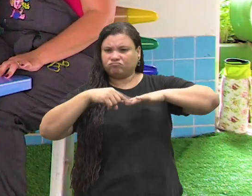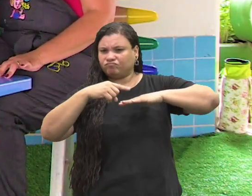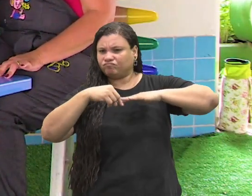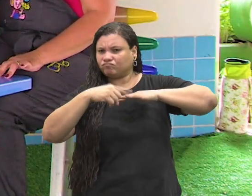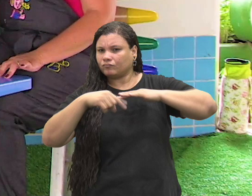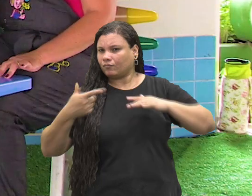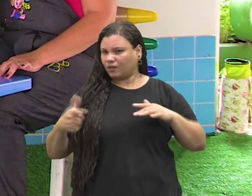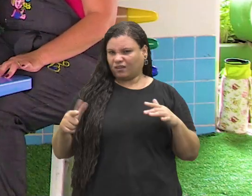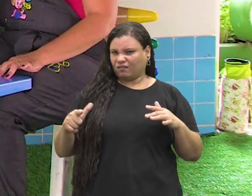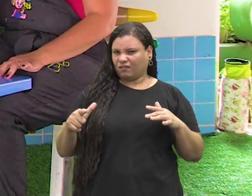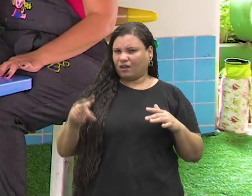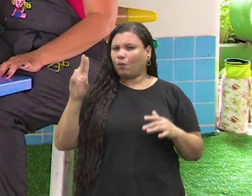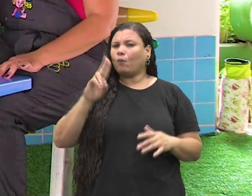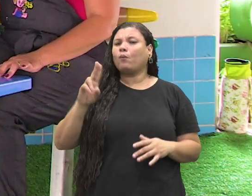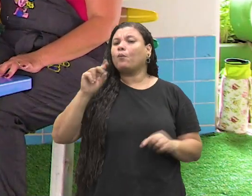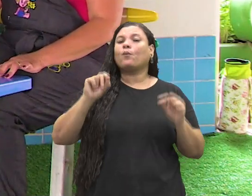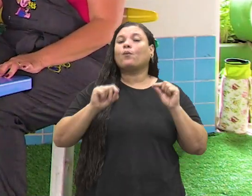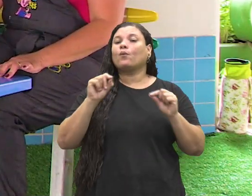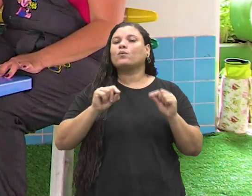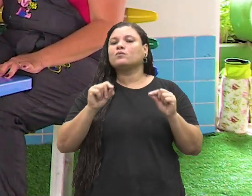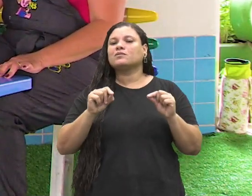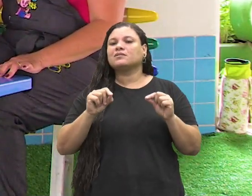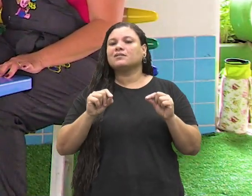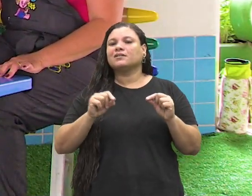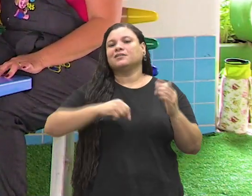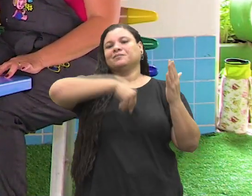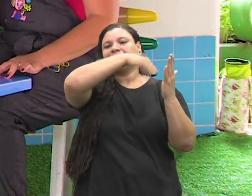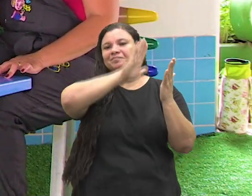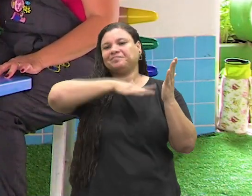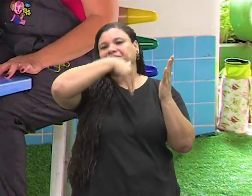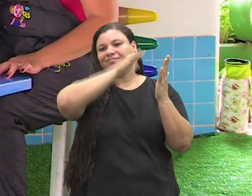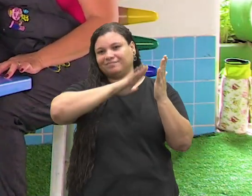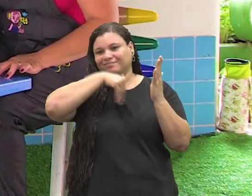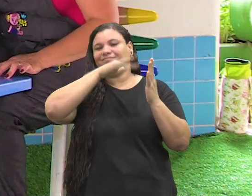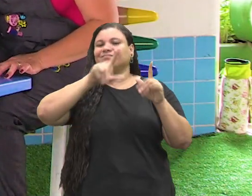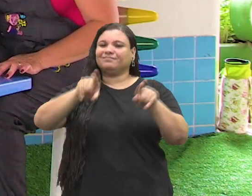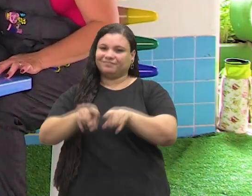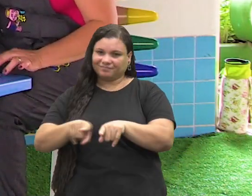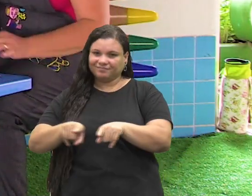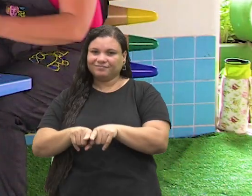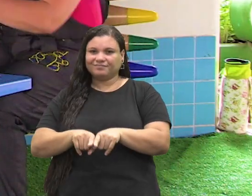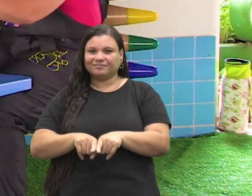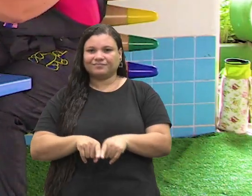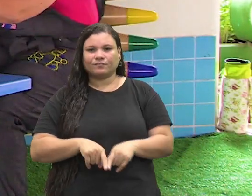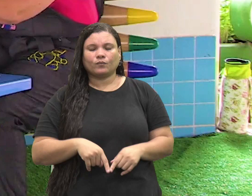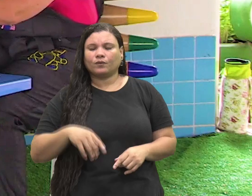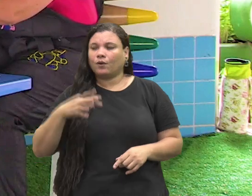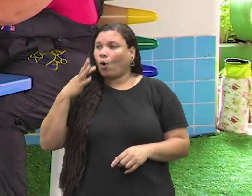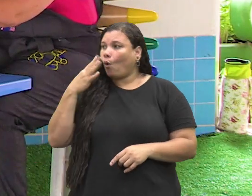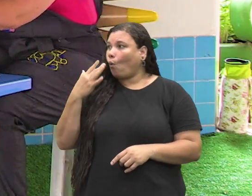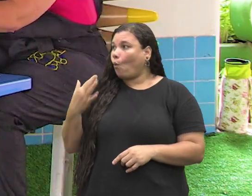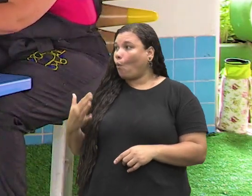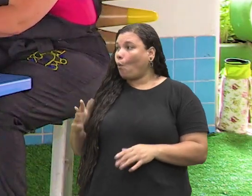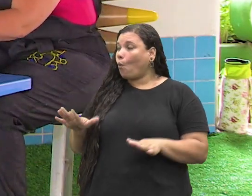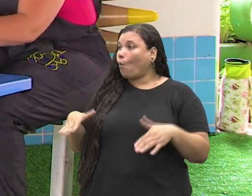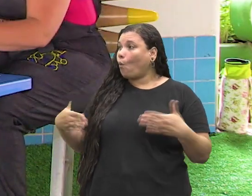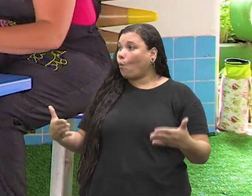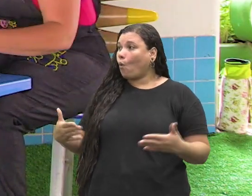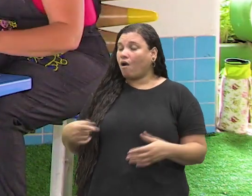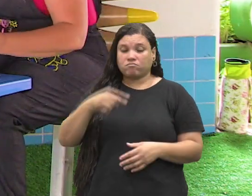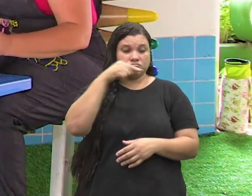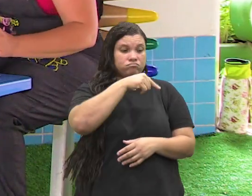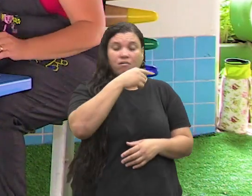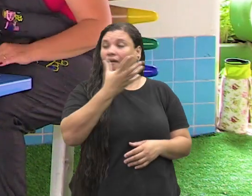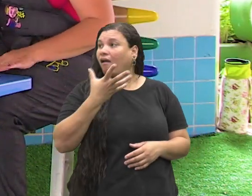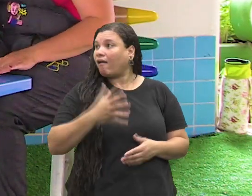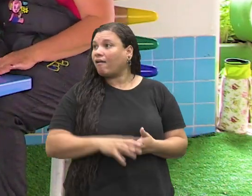cor. Que cor é essa, Sofia? Rosa. Você gosta de rosa, Sofia? Que legal. Então pode